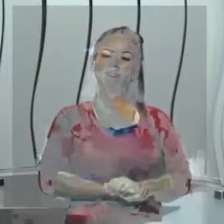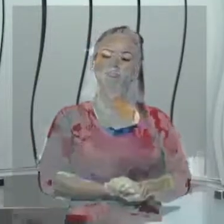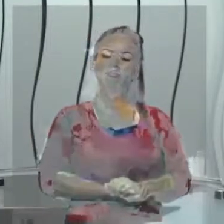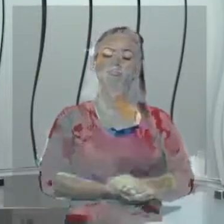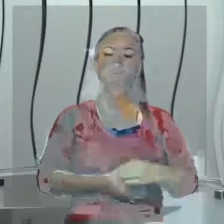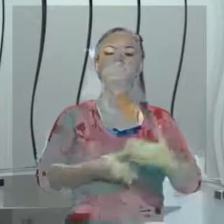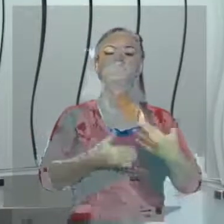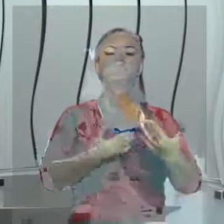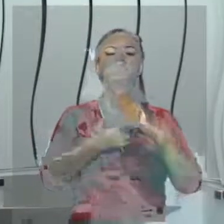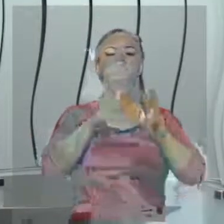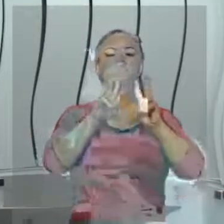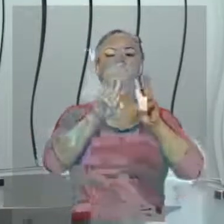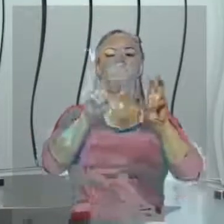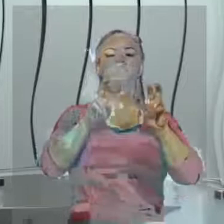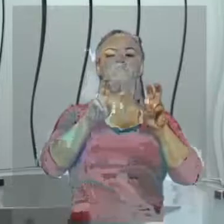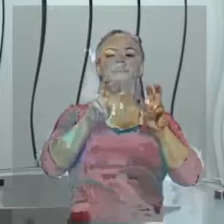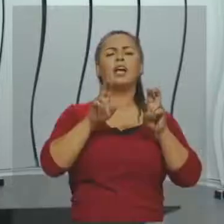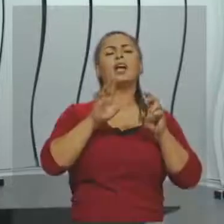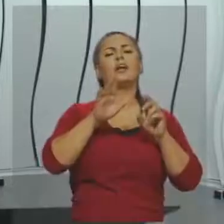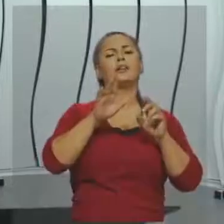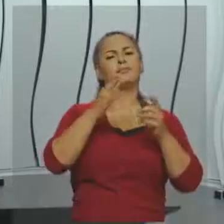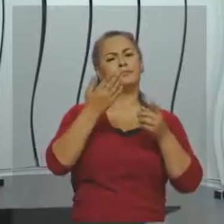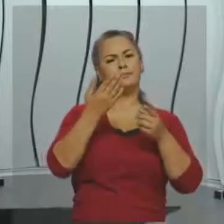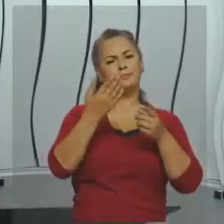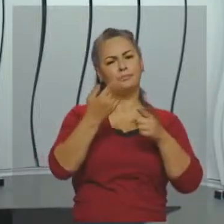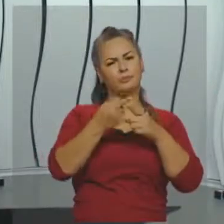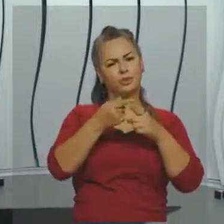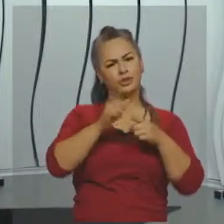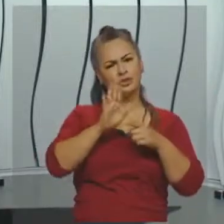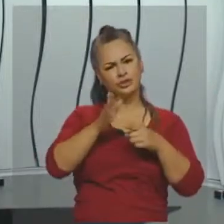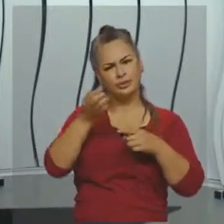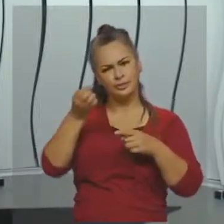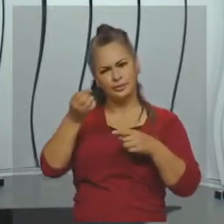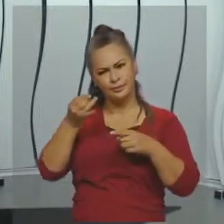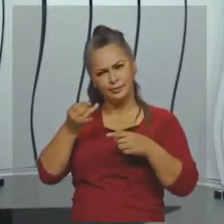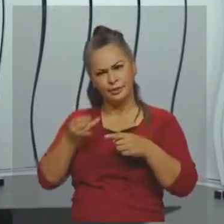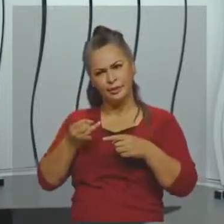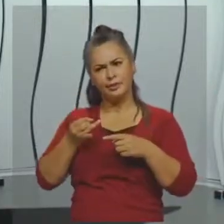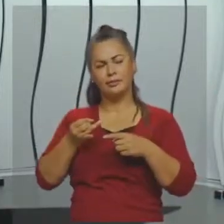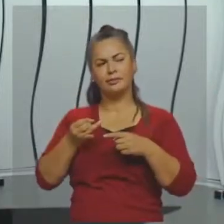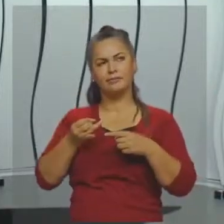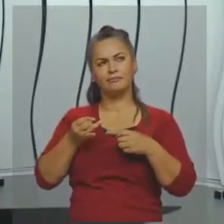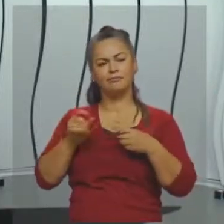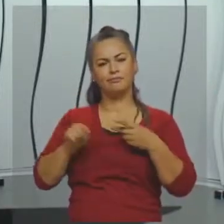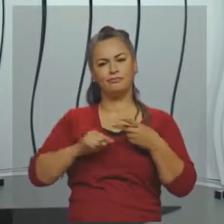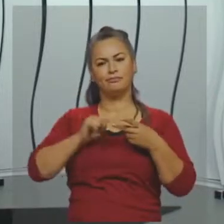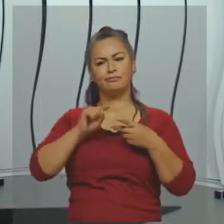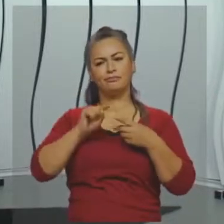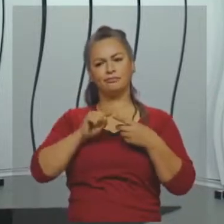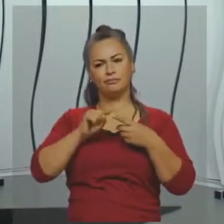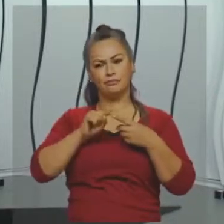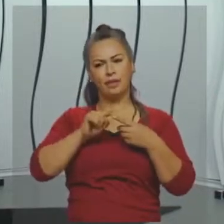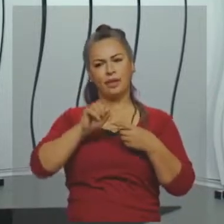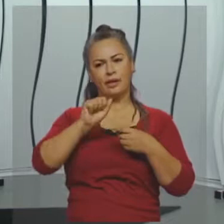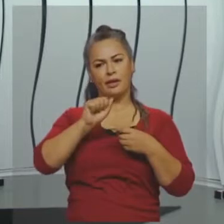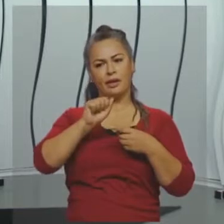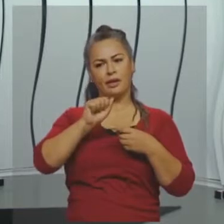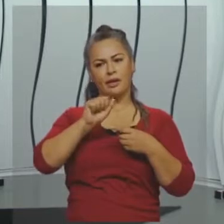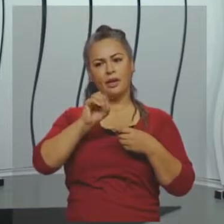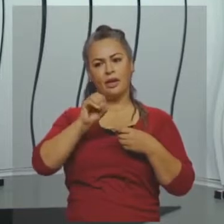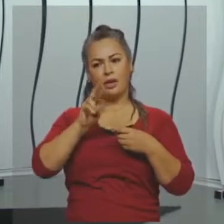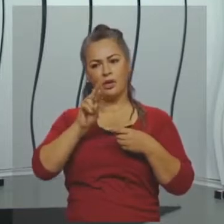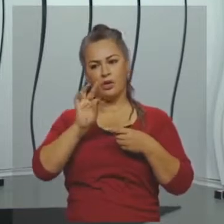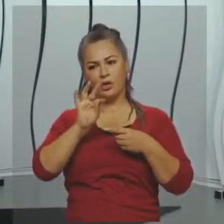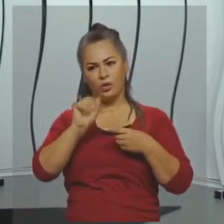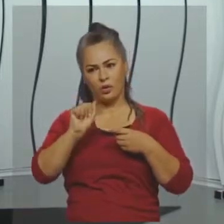Bom, então nós já falamos aqui então o seguinte. Nós temos então uma artéria, a artéria aorta, passa